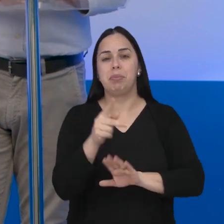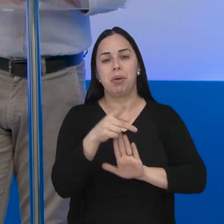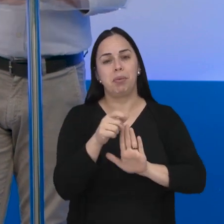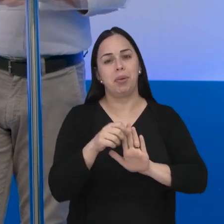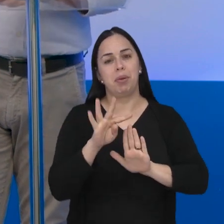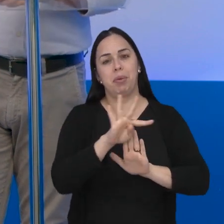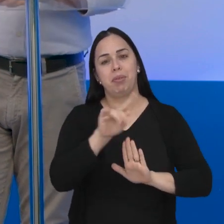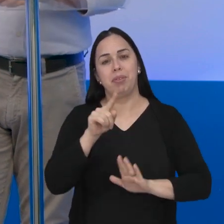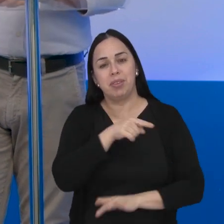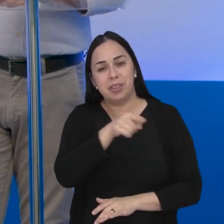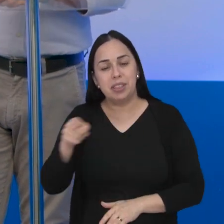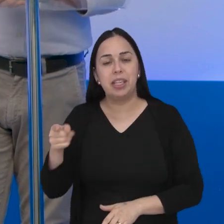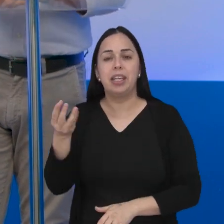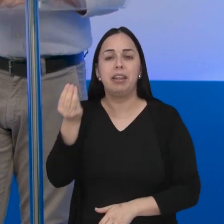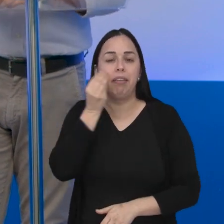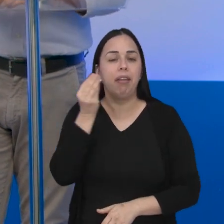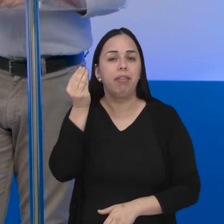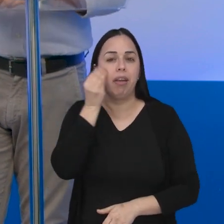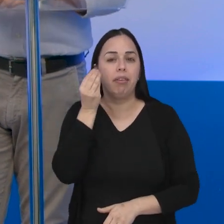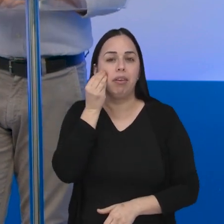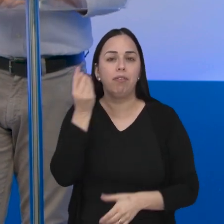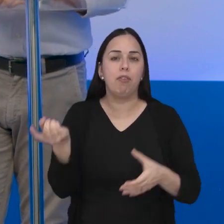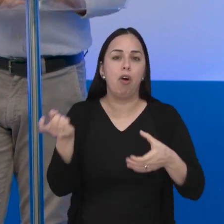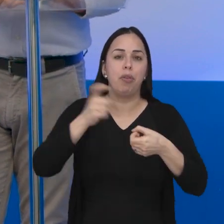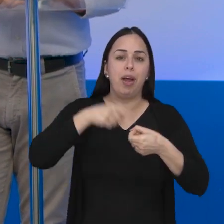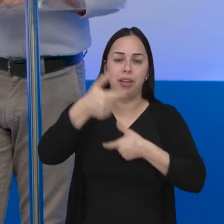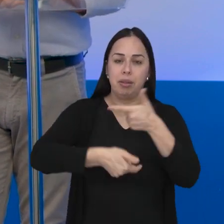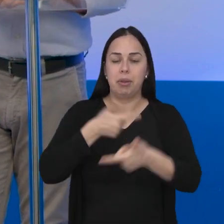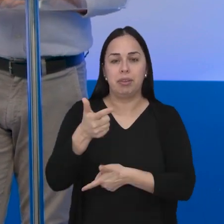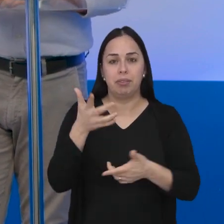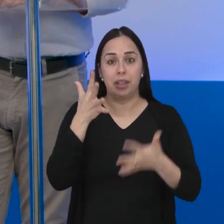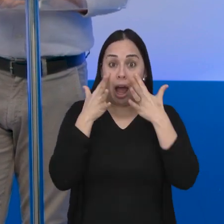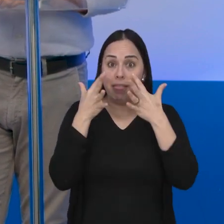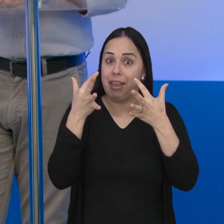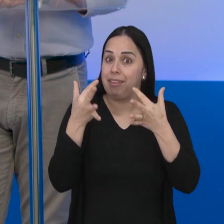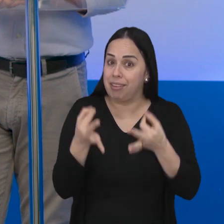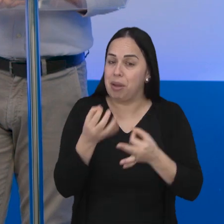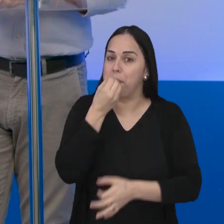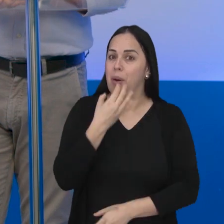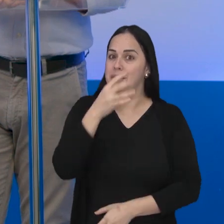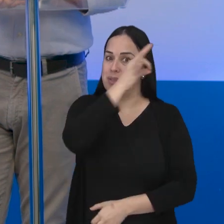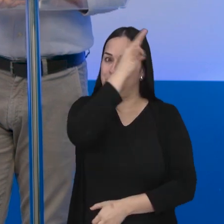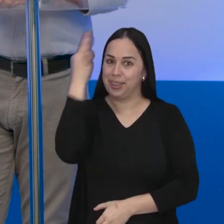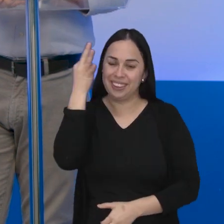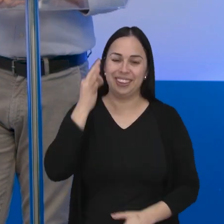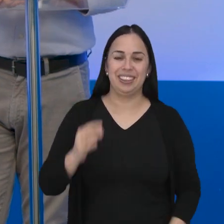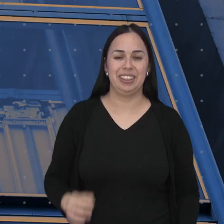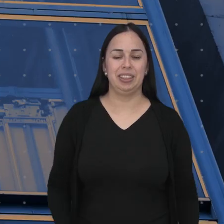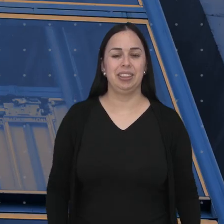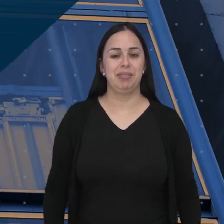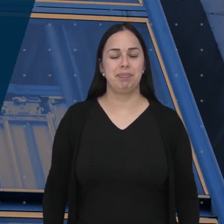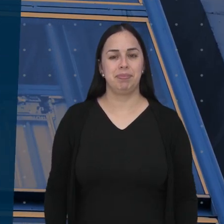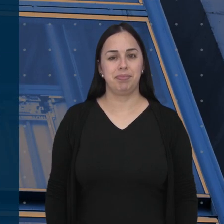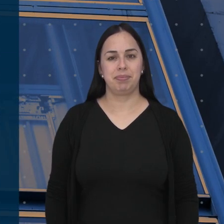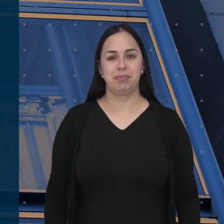no PAT. Para você que está na luta por uma recolocação, é só ficar de olho nas oportunidades e uma boa sorte.